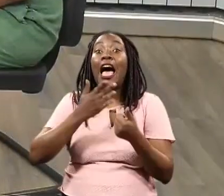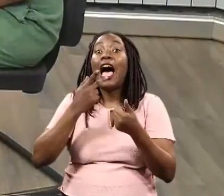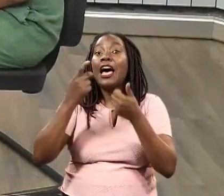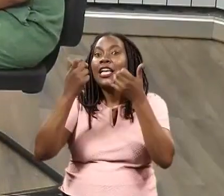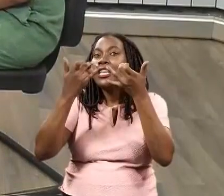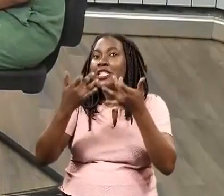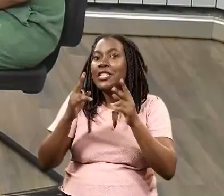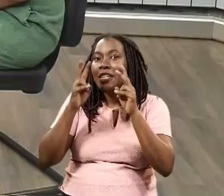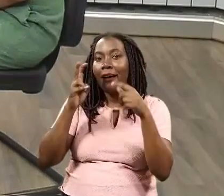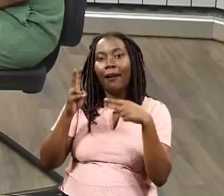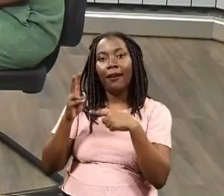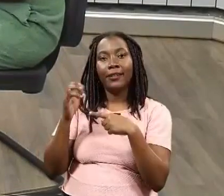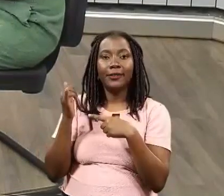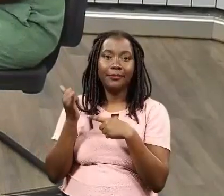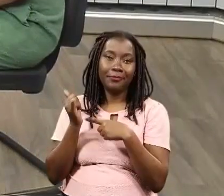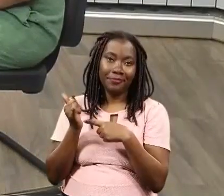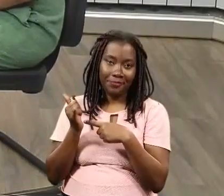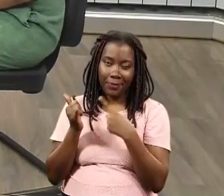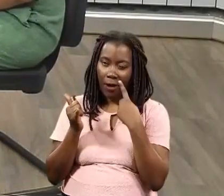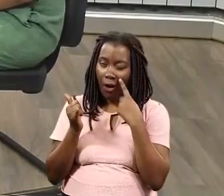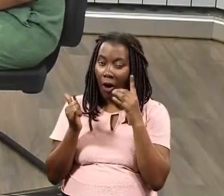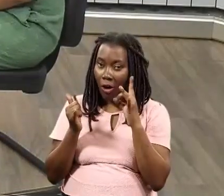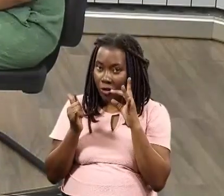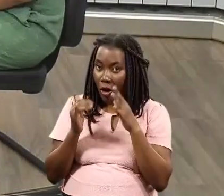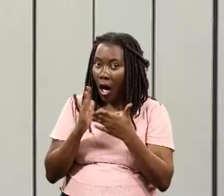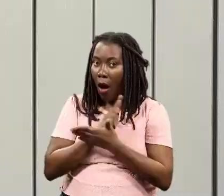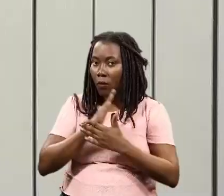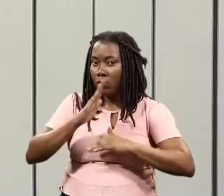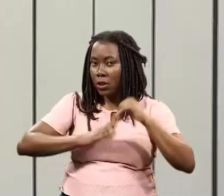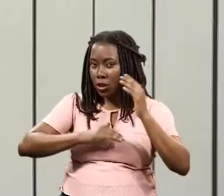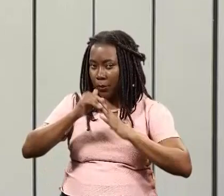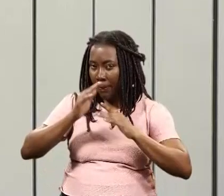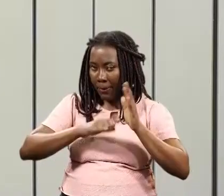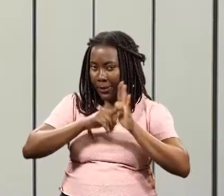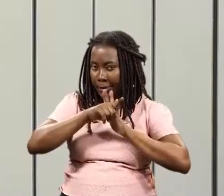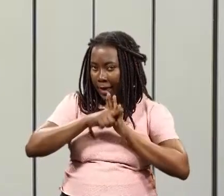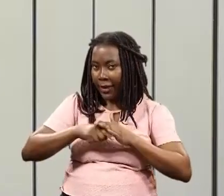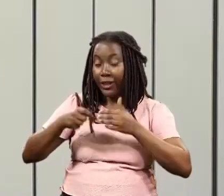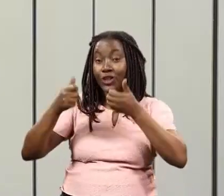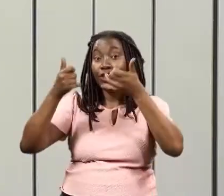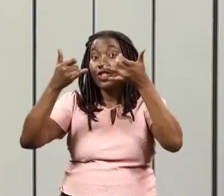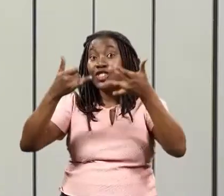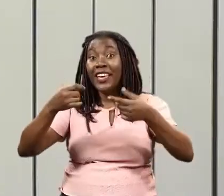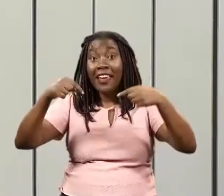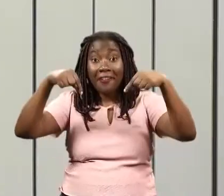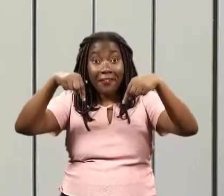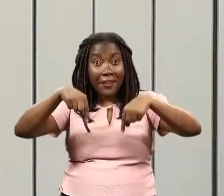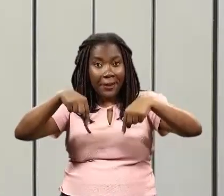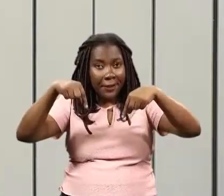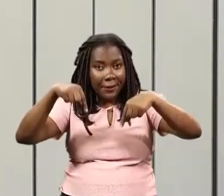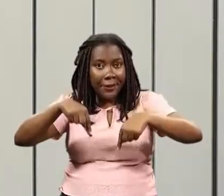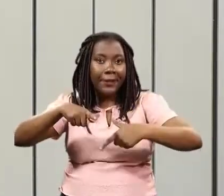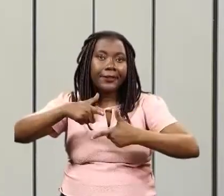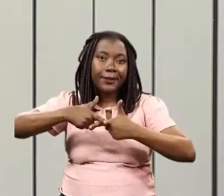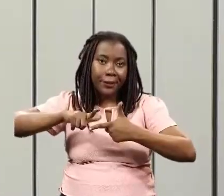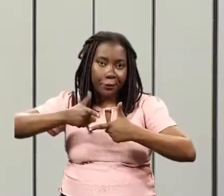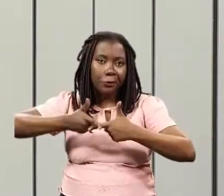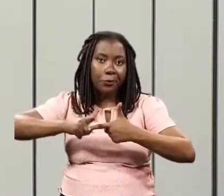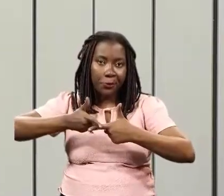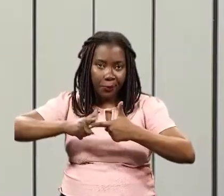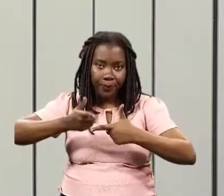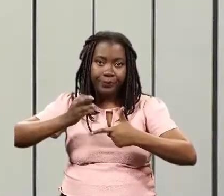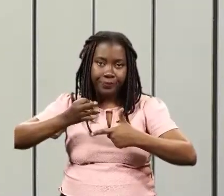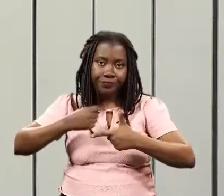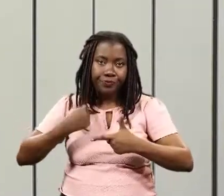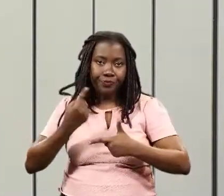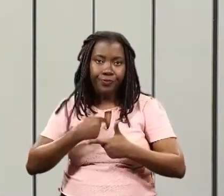né? O celular. Olha só, alguns especialistas descrevem neste transtorno, né? Que a